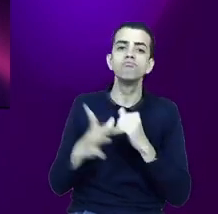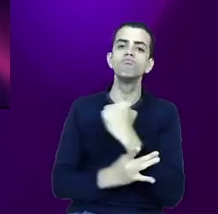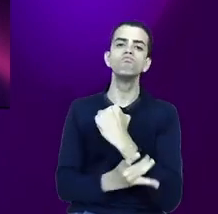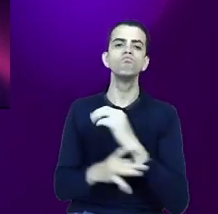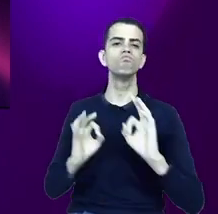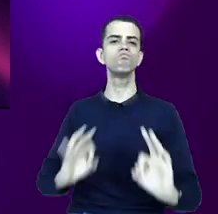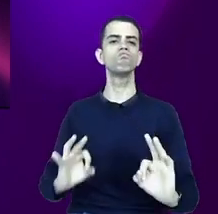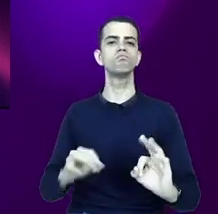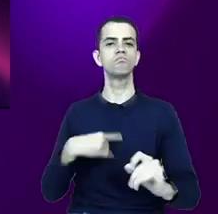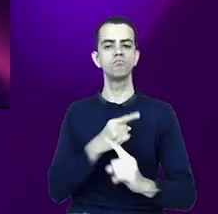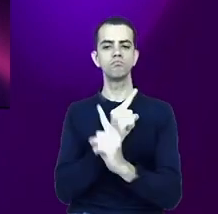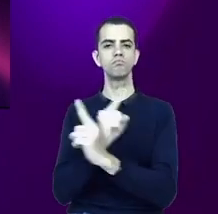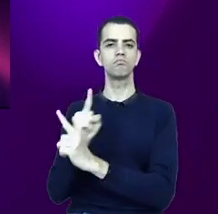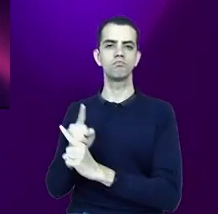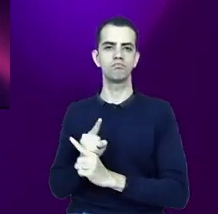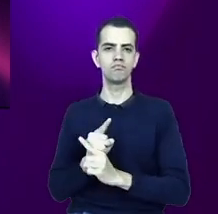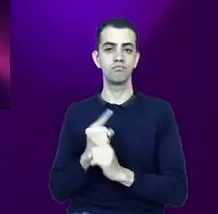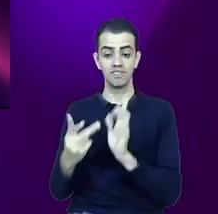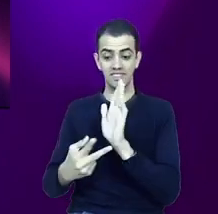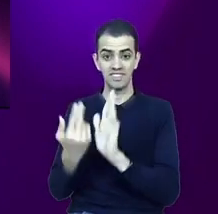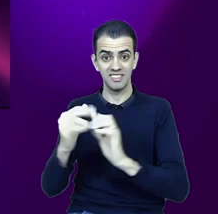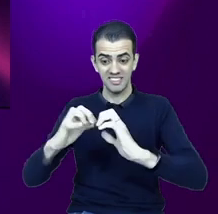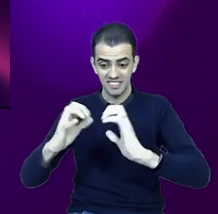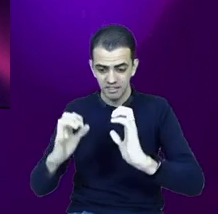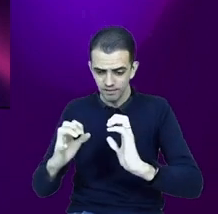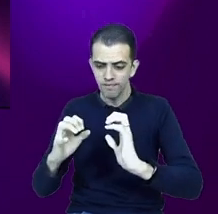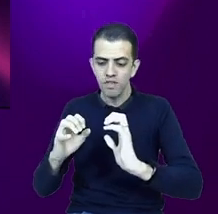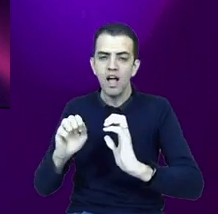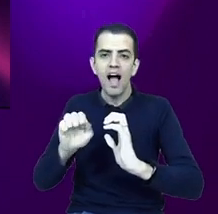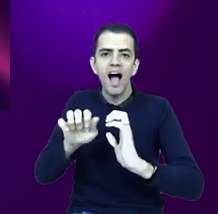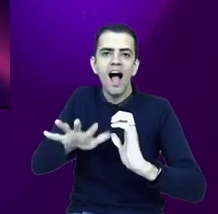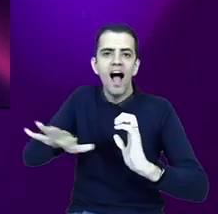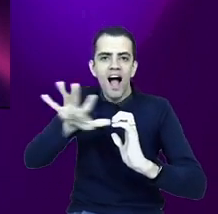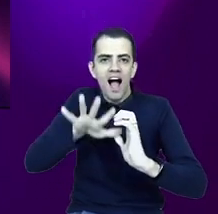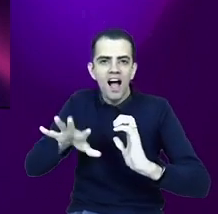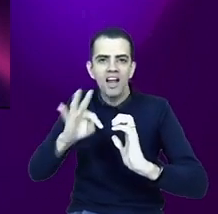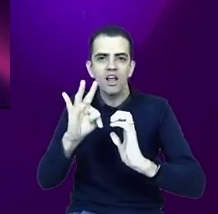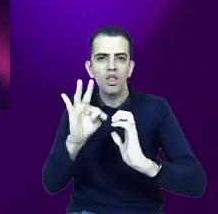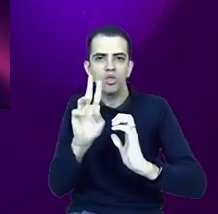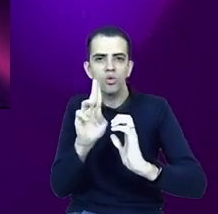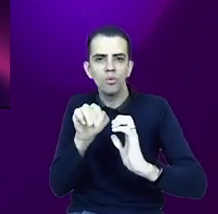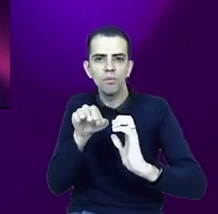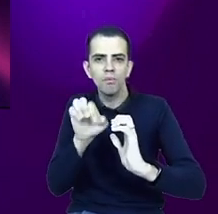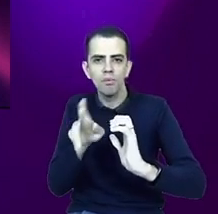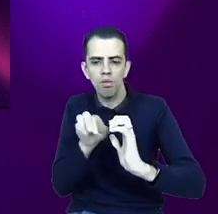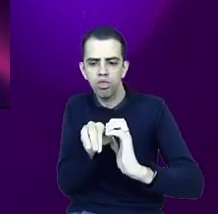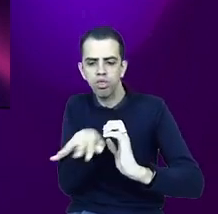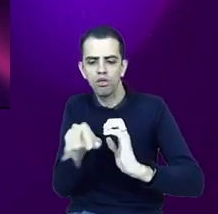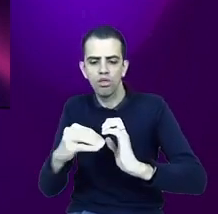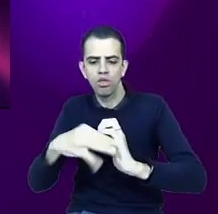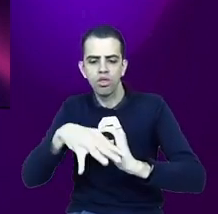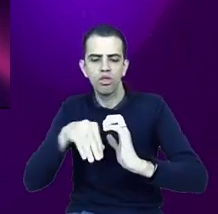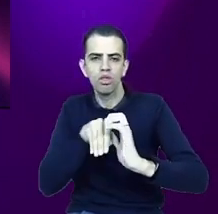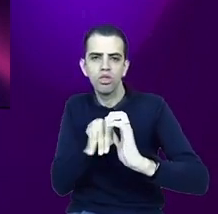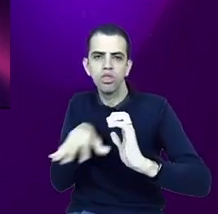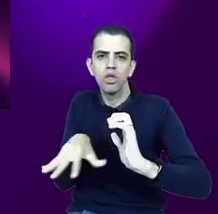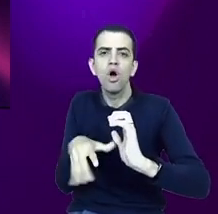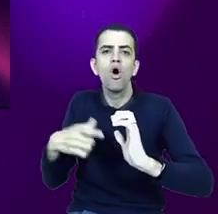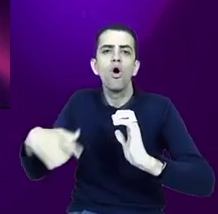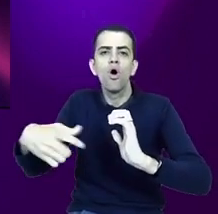você consegue identificar quais são as áreas do tumor que provavelmente têm maior anaplasia. Então, você não vai mandar